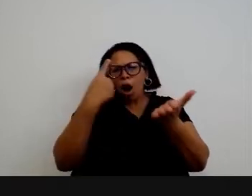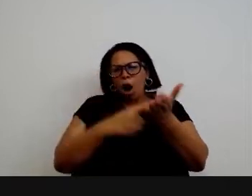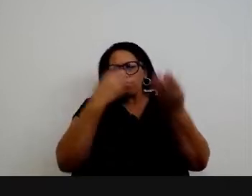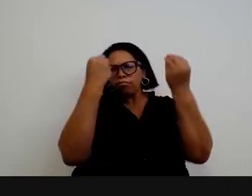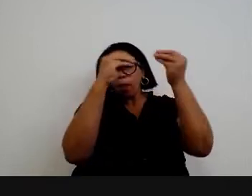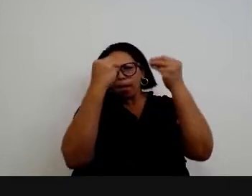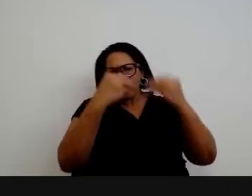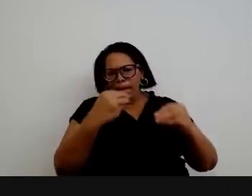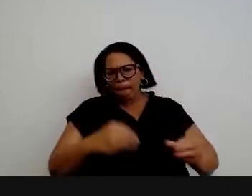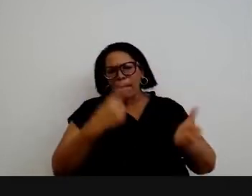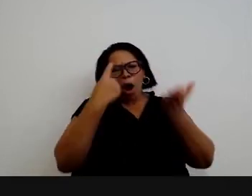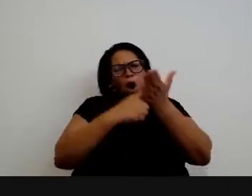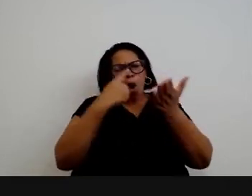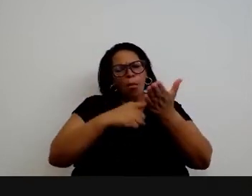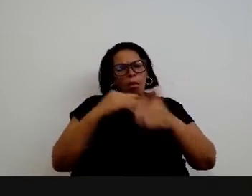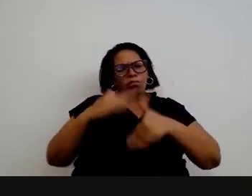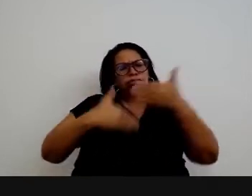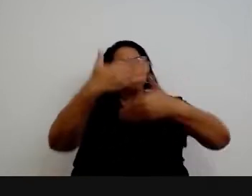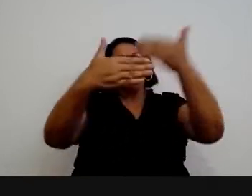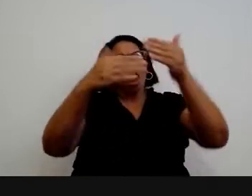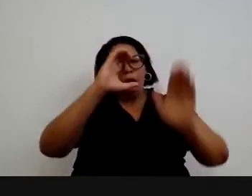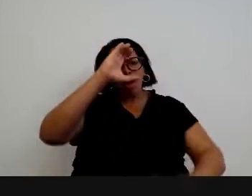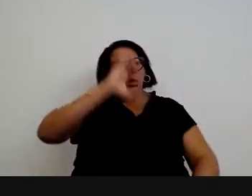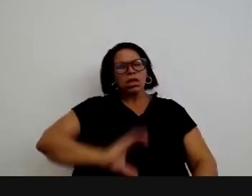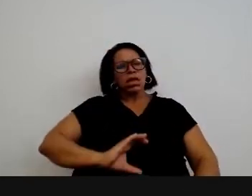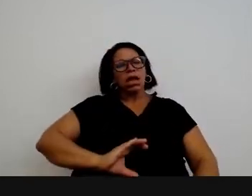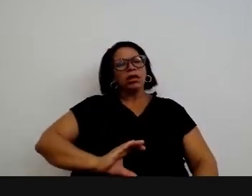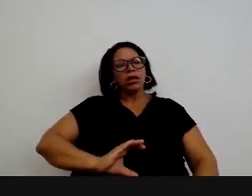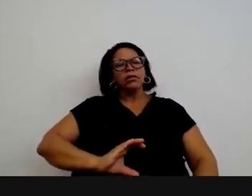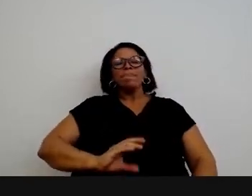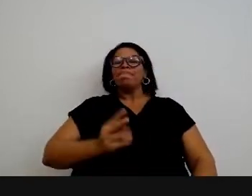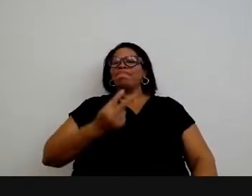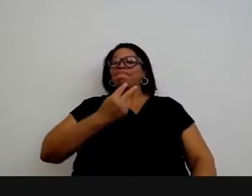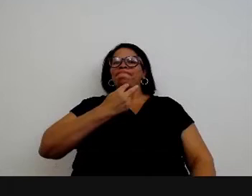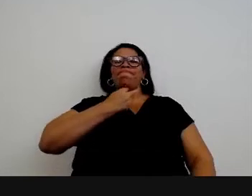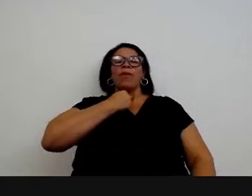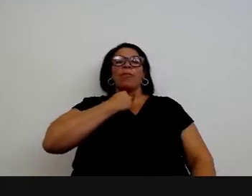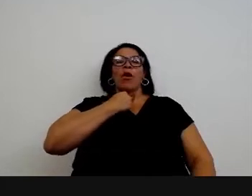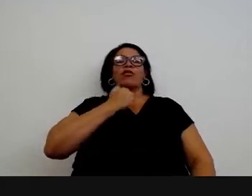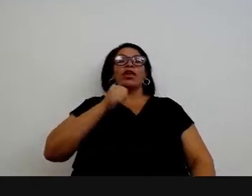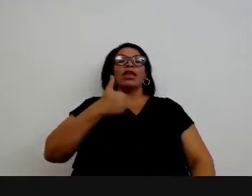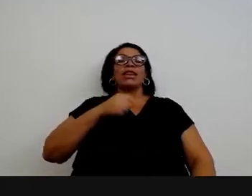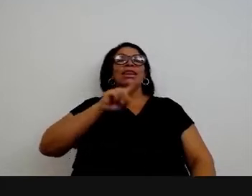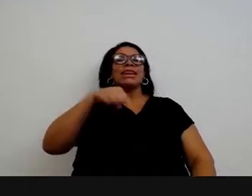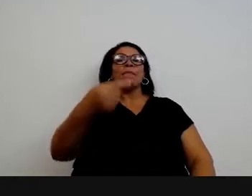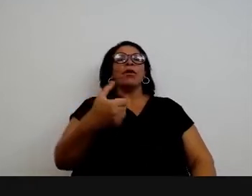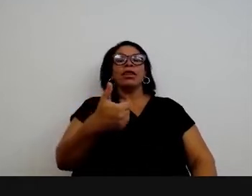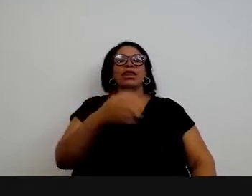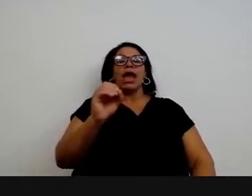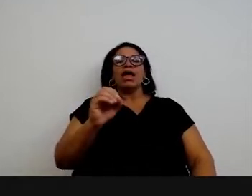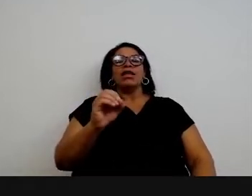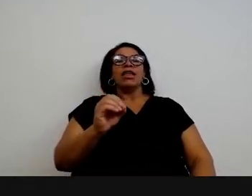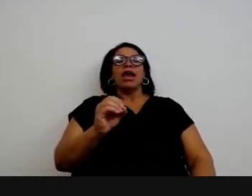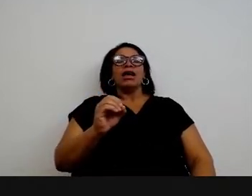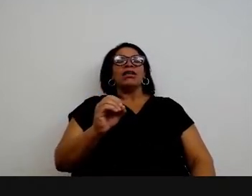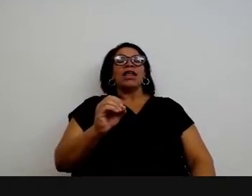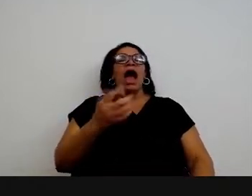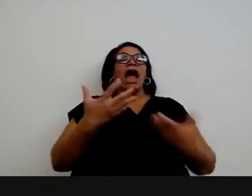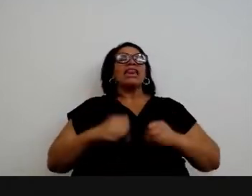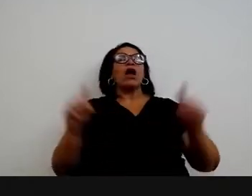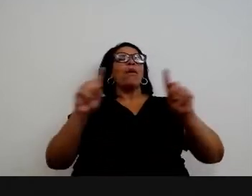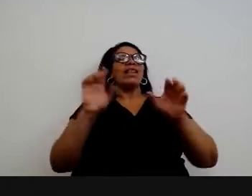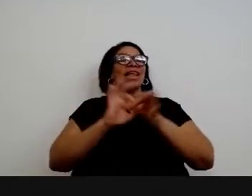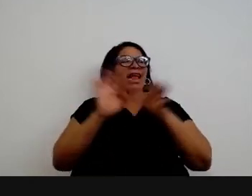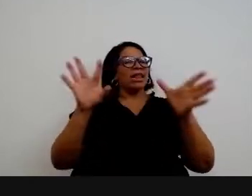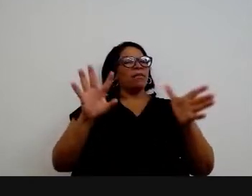compromissos a promoção da cidadania, não poderia, 10 anos depois, não ser democrático, não